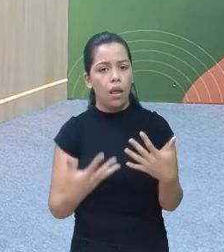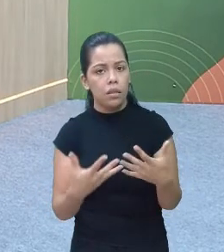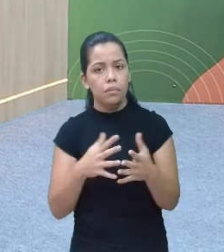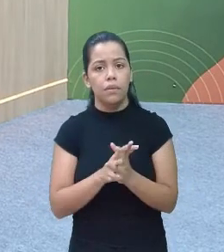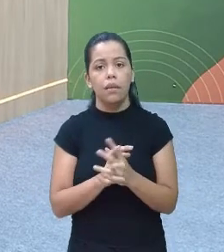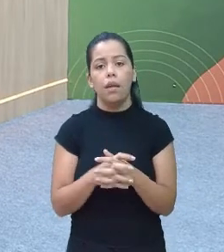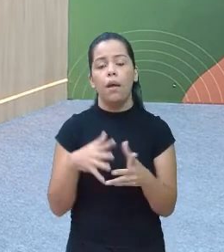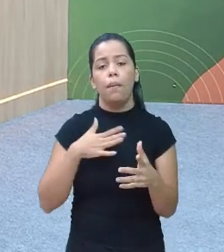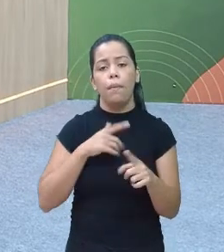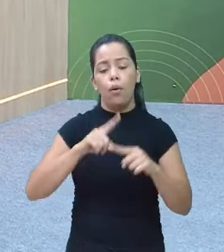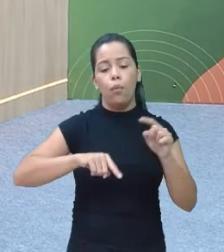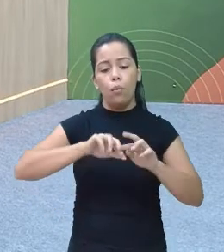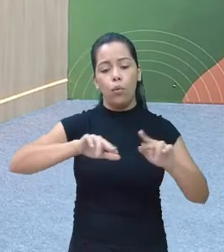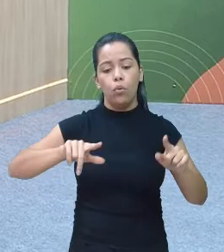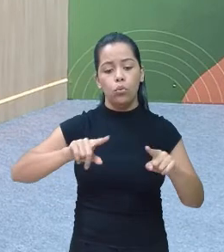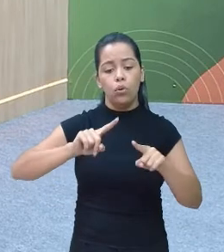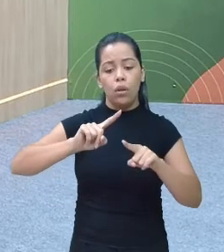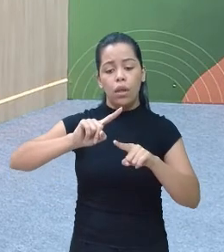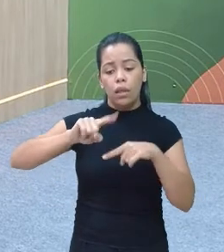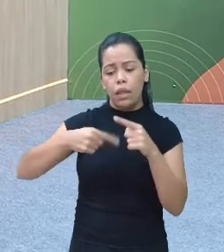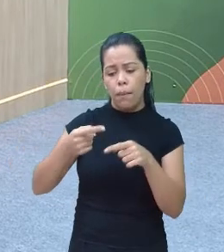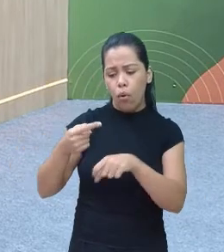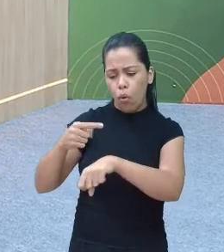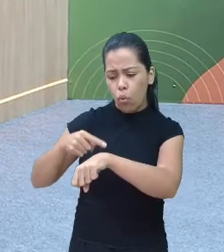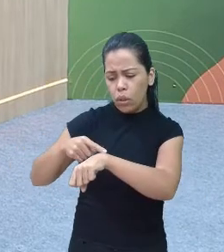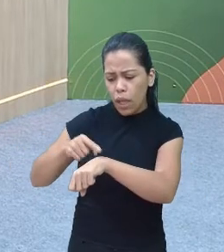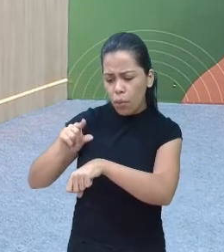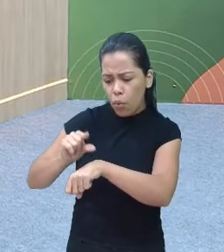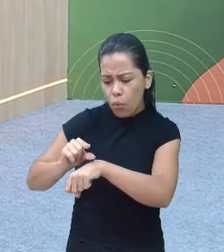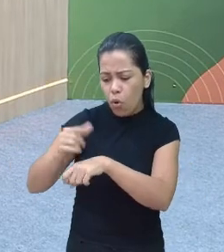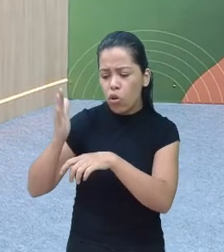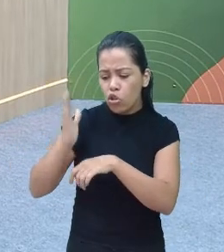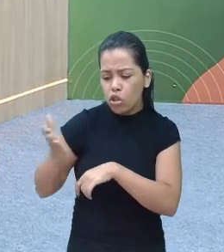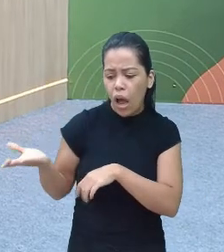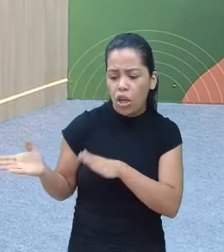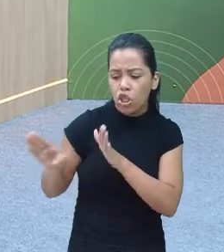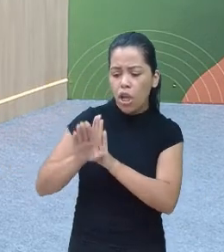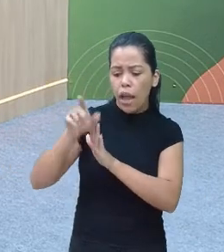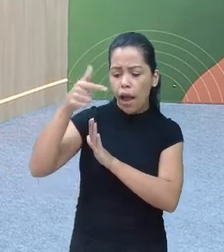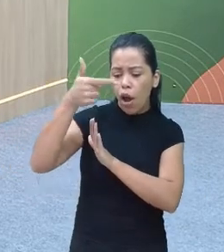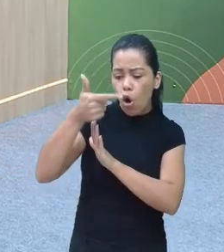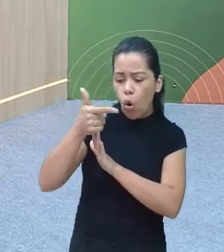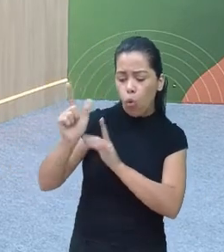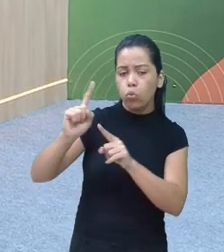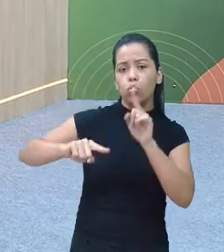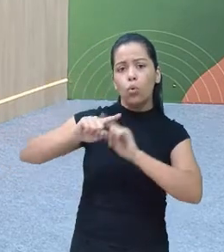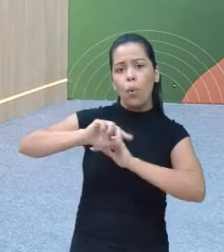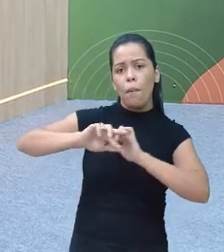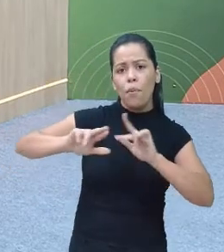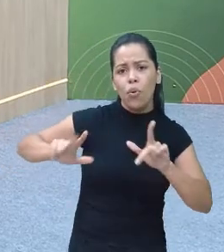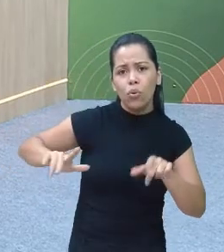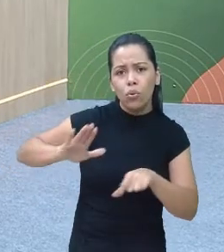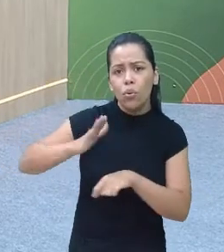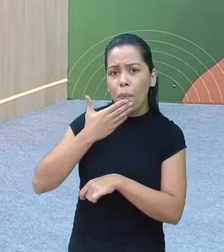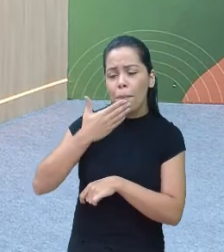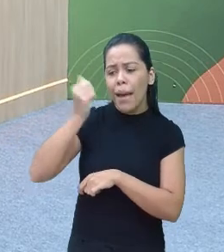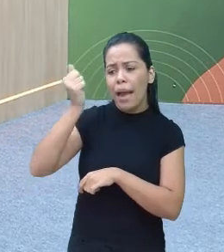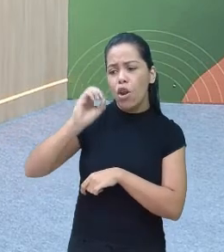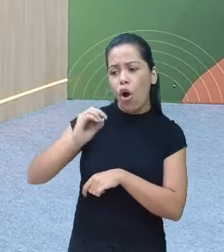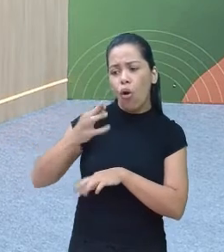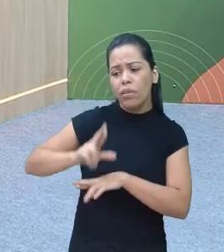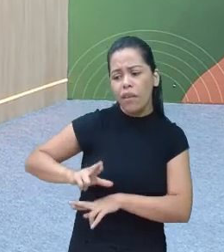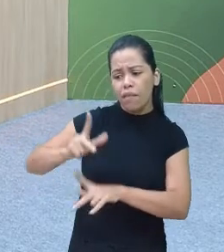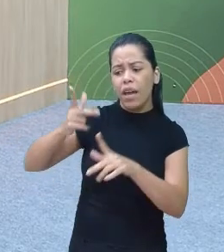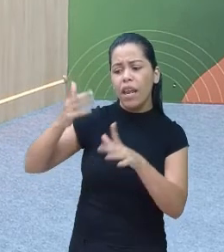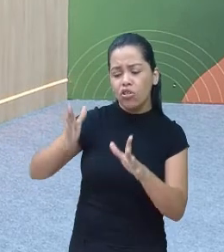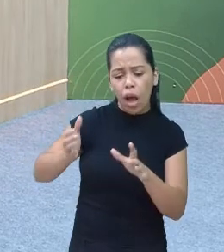superado por outro que chegou. Então, o influencer é uma pessoa que vai precisar ser criativo o tempo todo para suprir